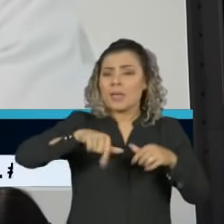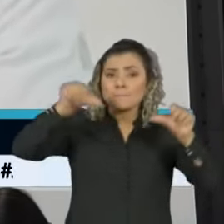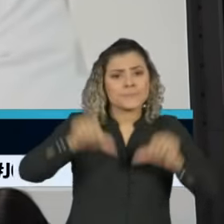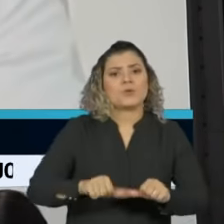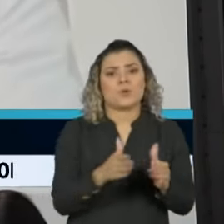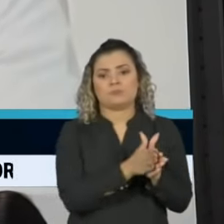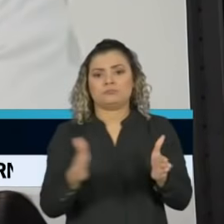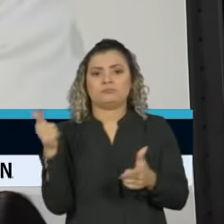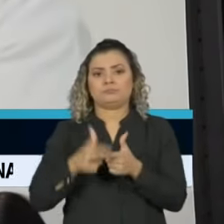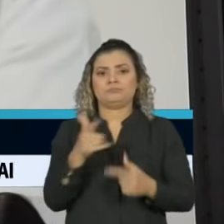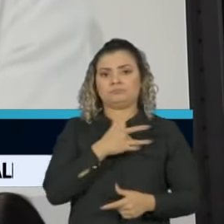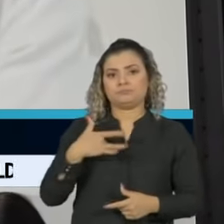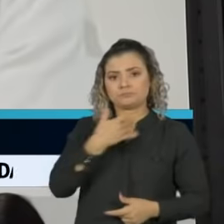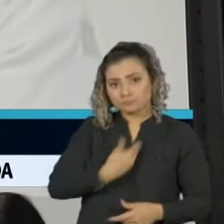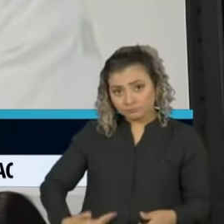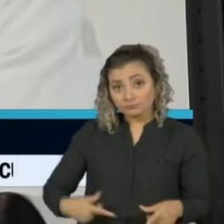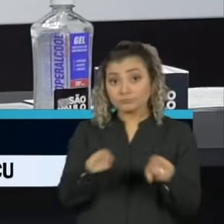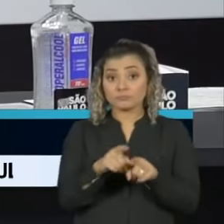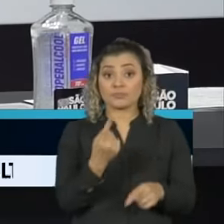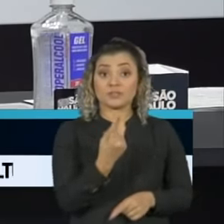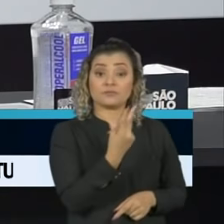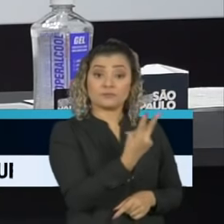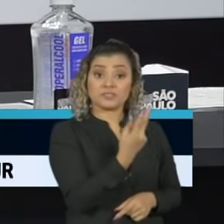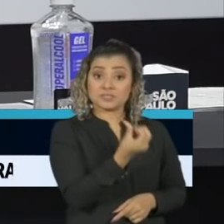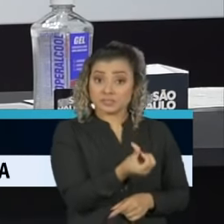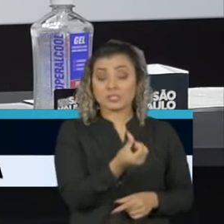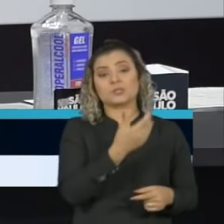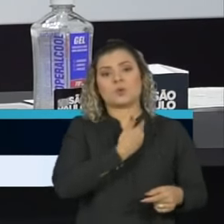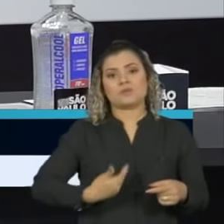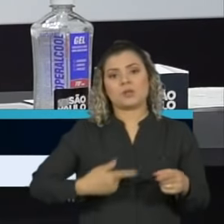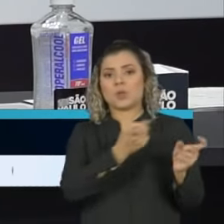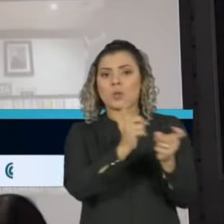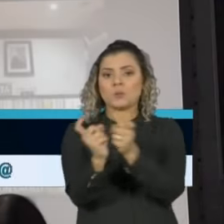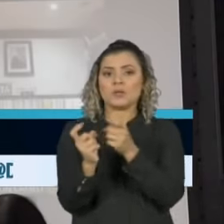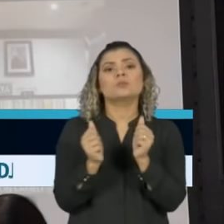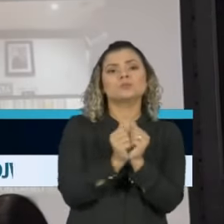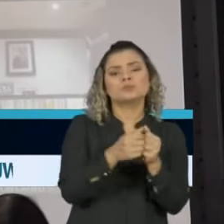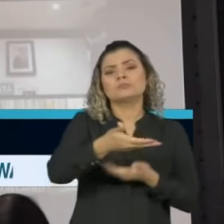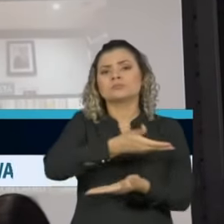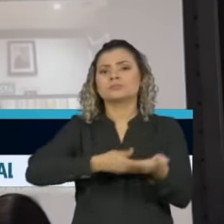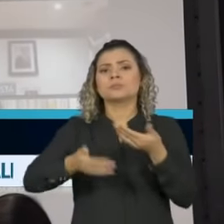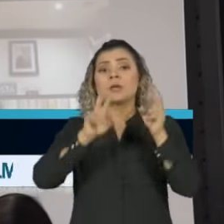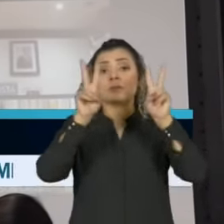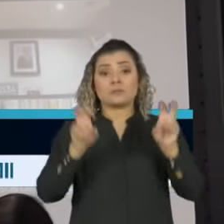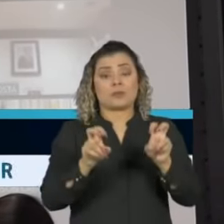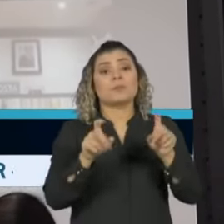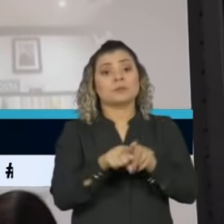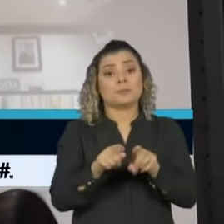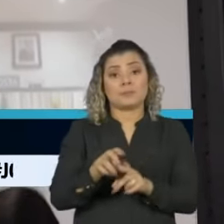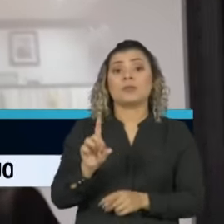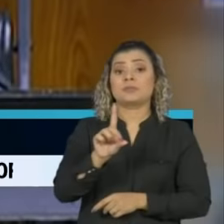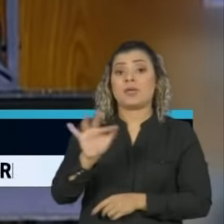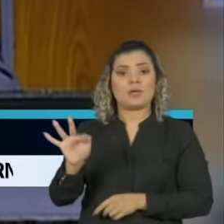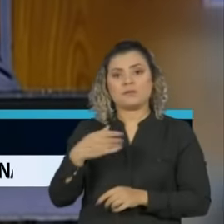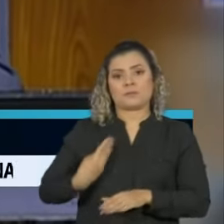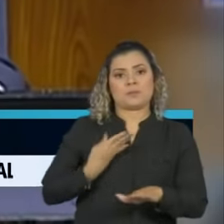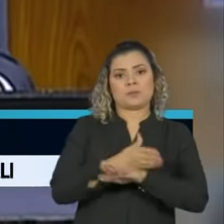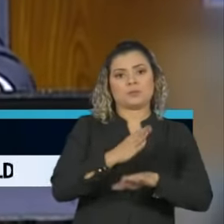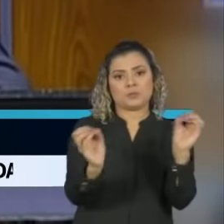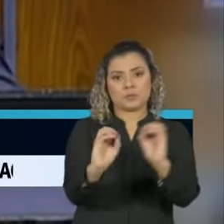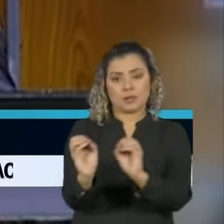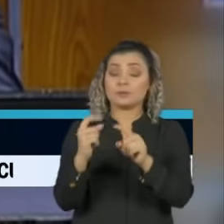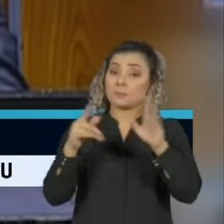reunião por videoconferência com 26 governadores também debateu medidas contra a pandemia. Apenas Distrito Federal não participou. O